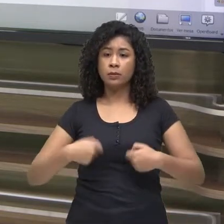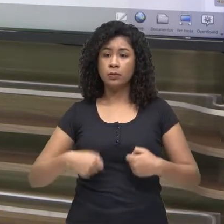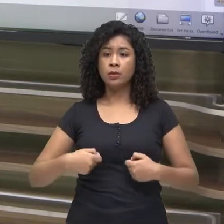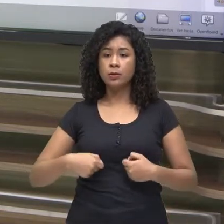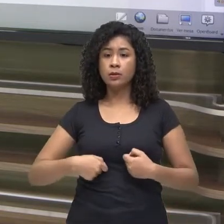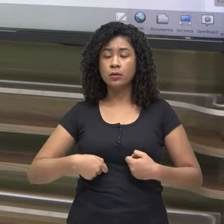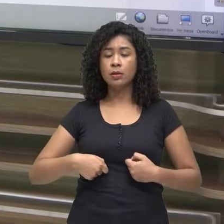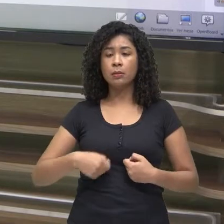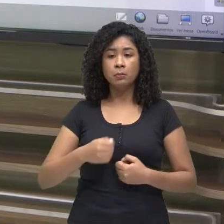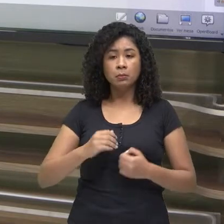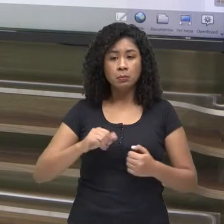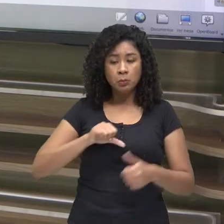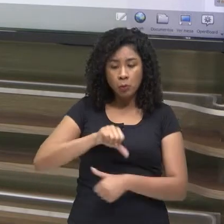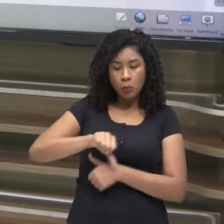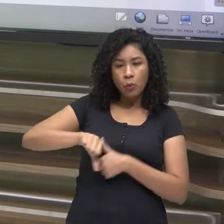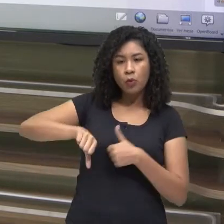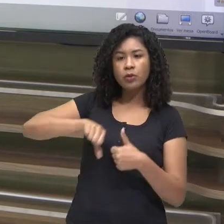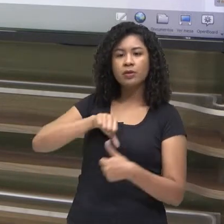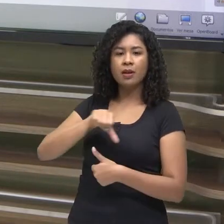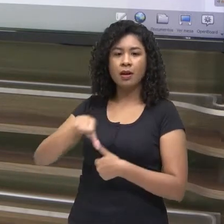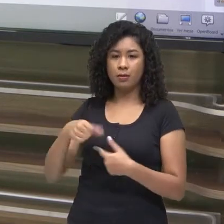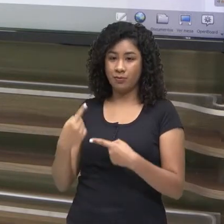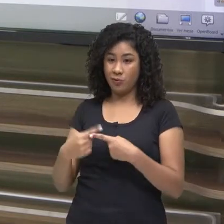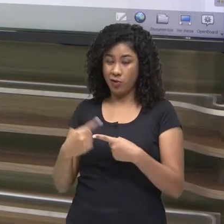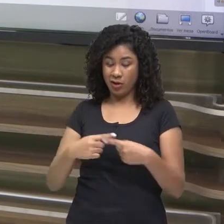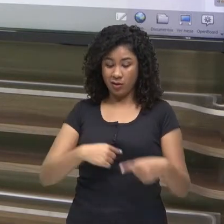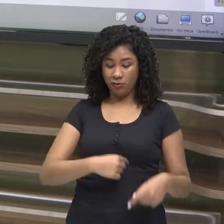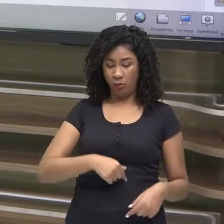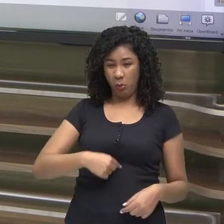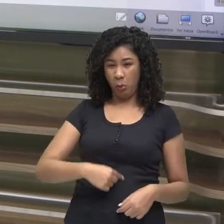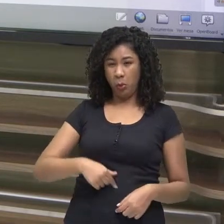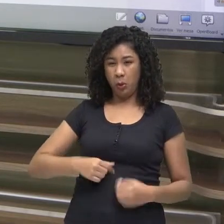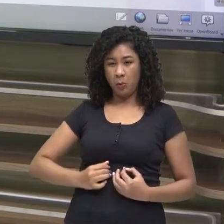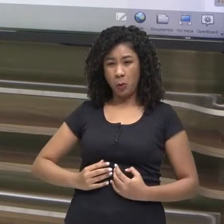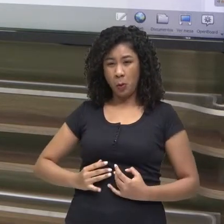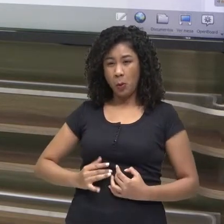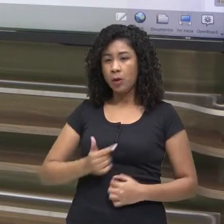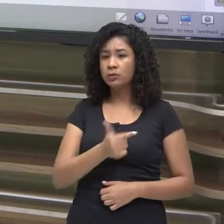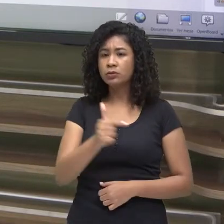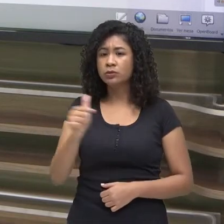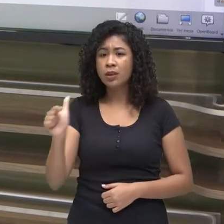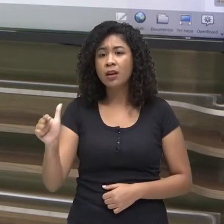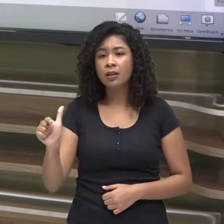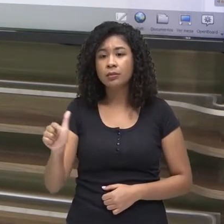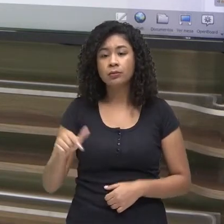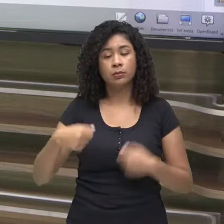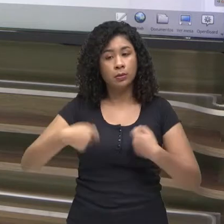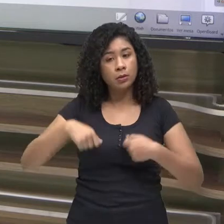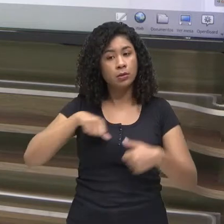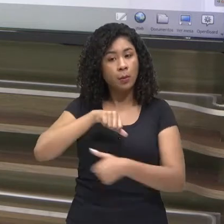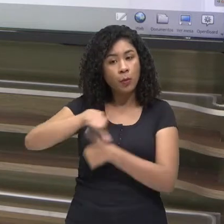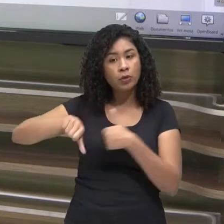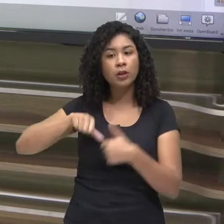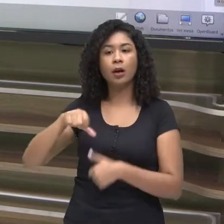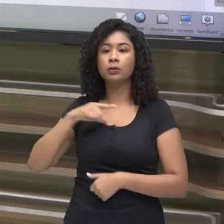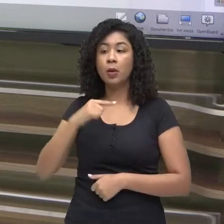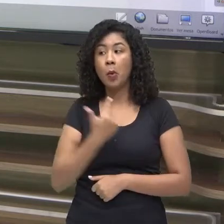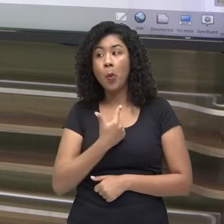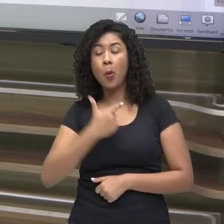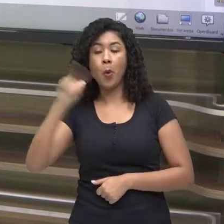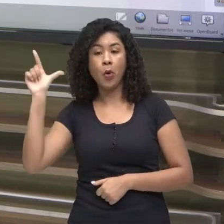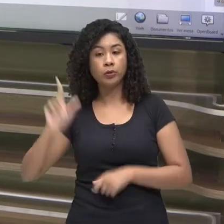o ambiente dentro do intestino, ele não é ácido. E aí vai ter a ação de outros sucos, né? No caso